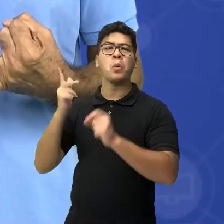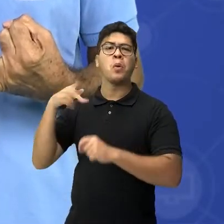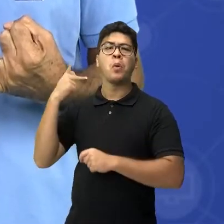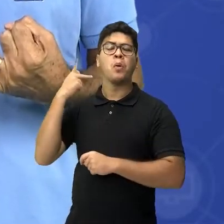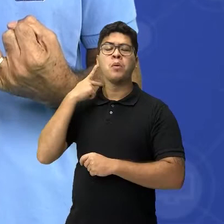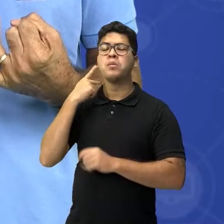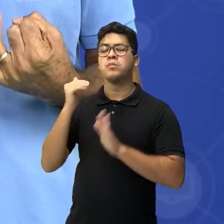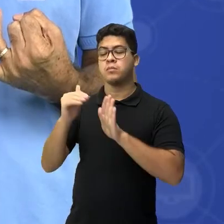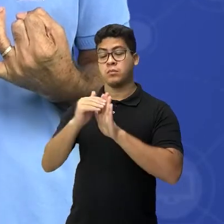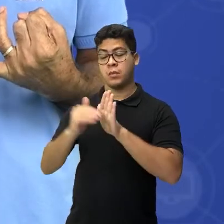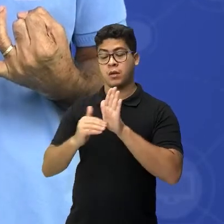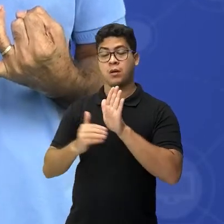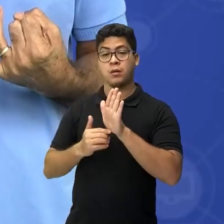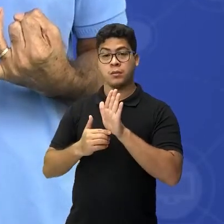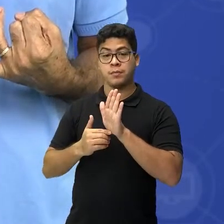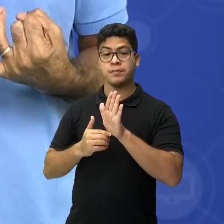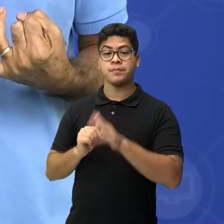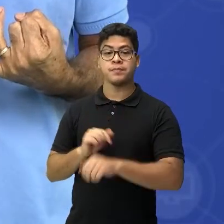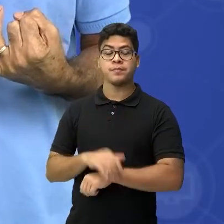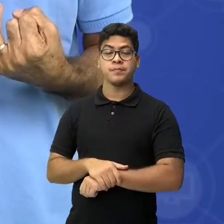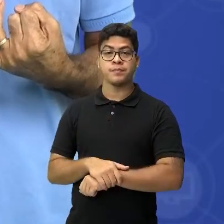nesse encontro. Mais um.